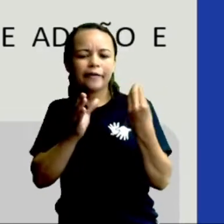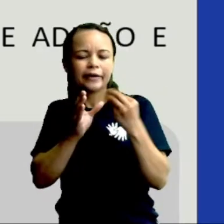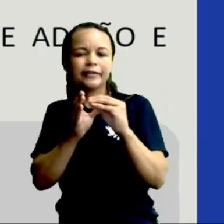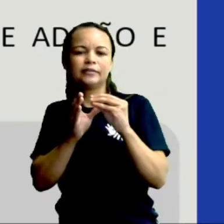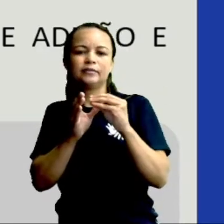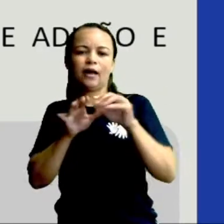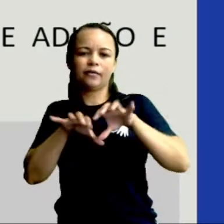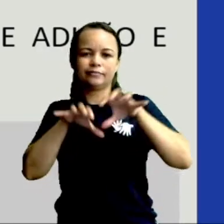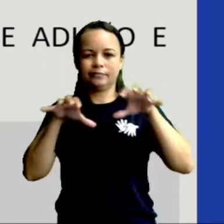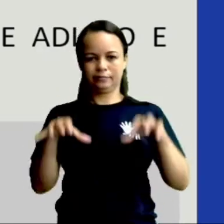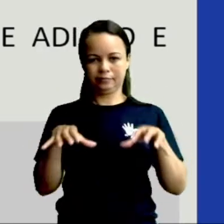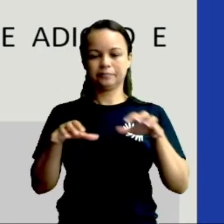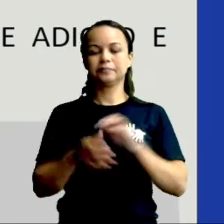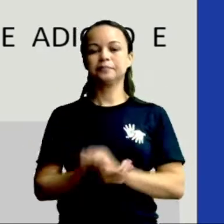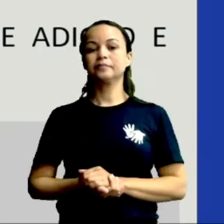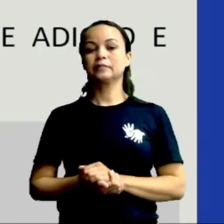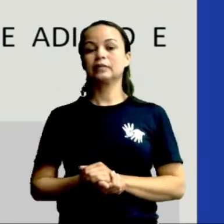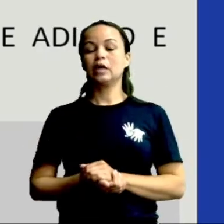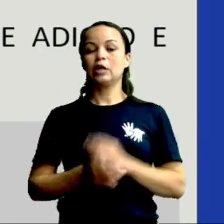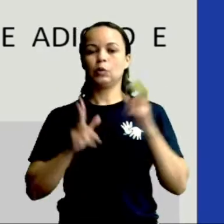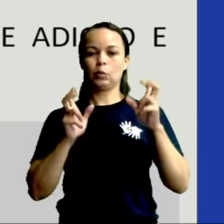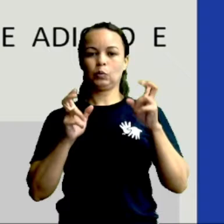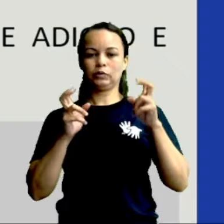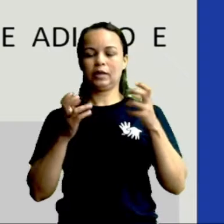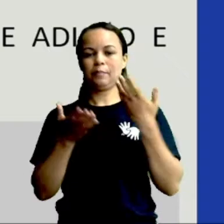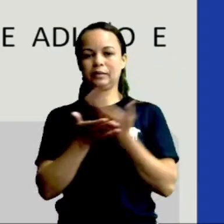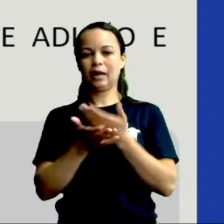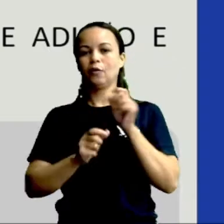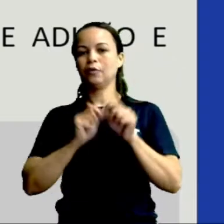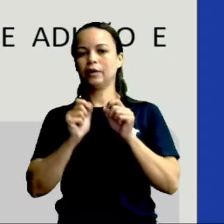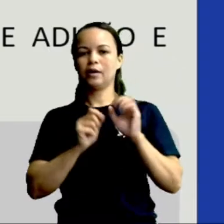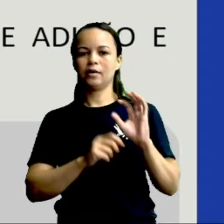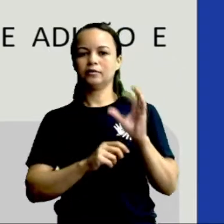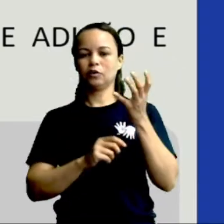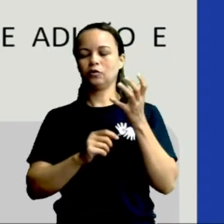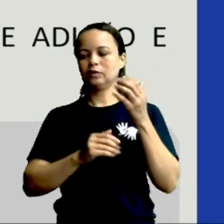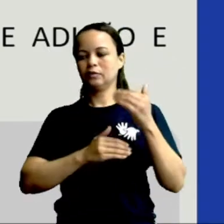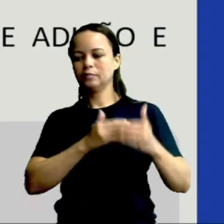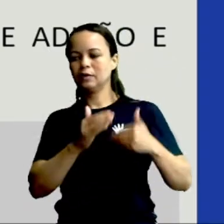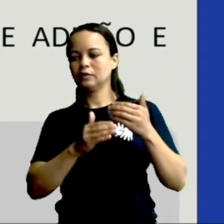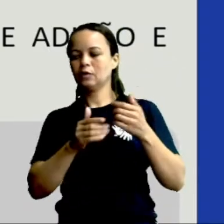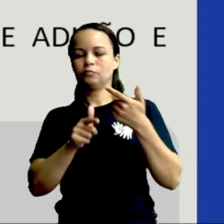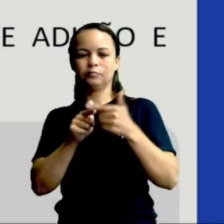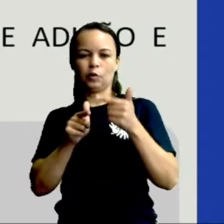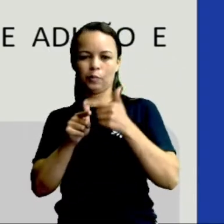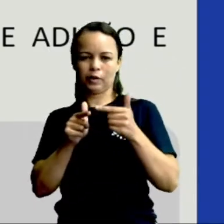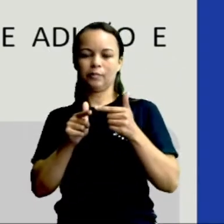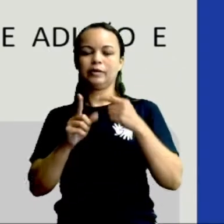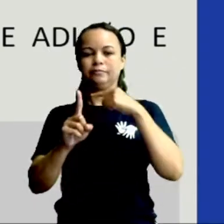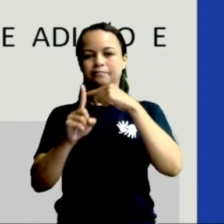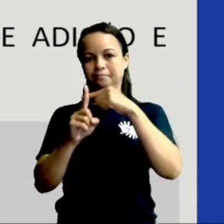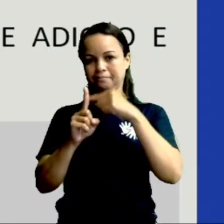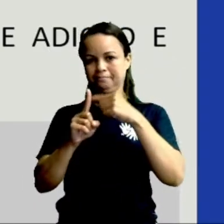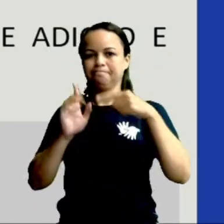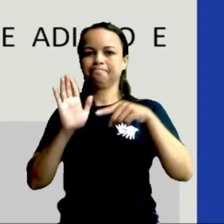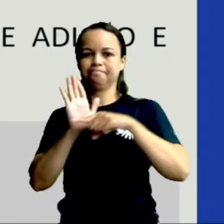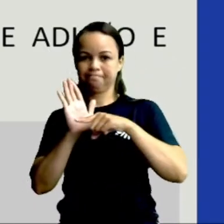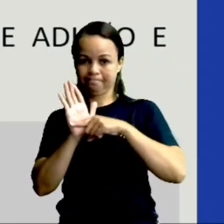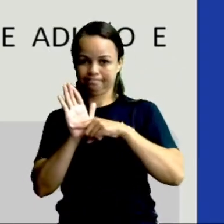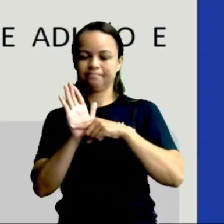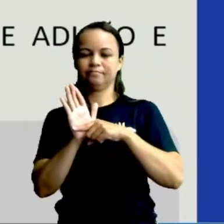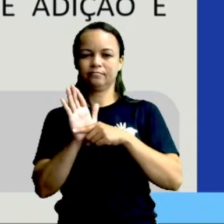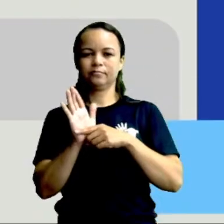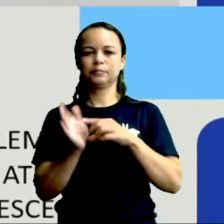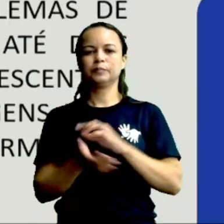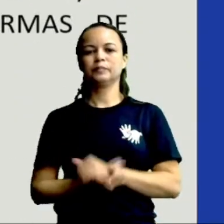acrescentar e separar. E o tema da aula é resolução e elaboração de problemas de adição e